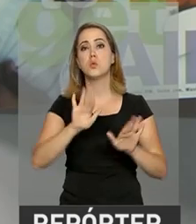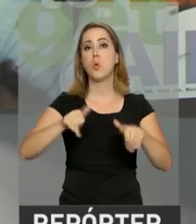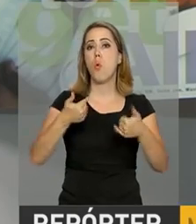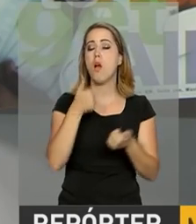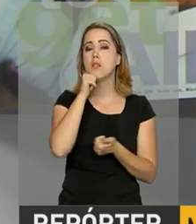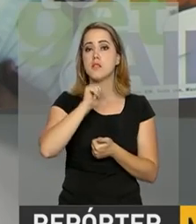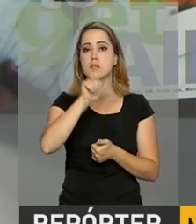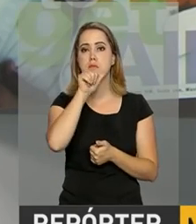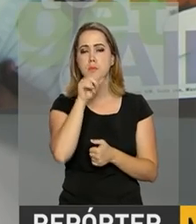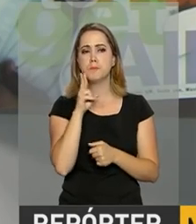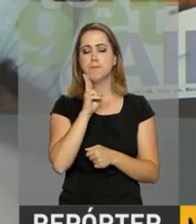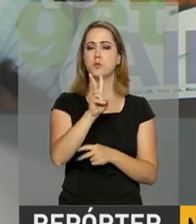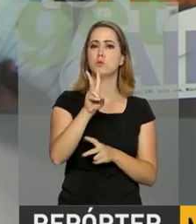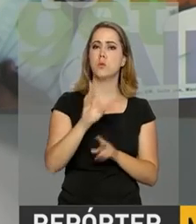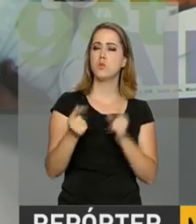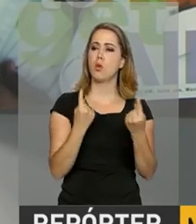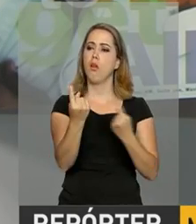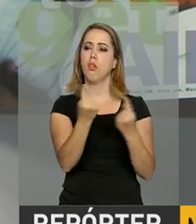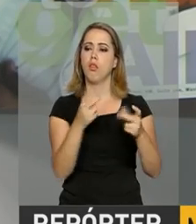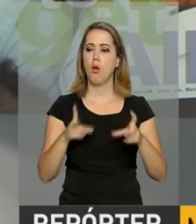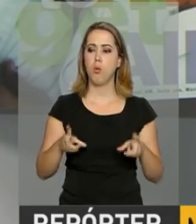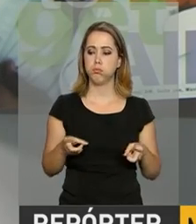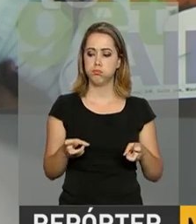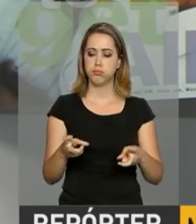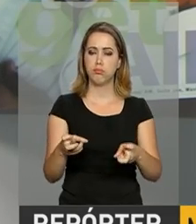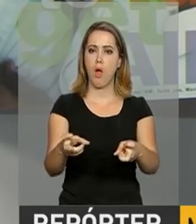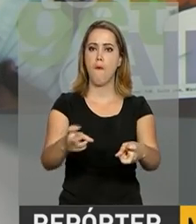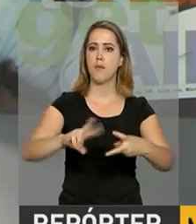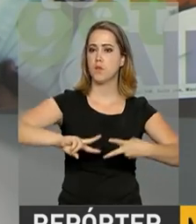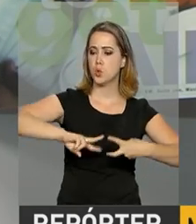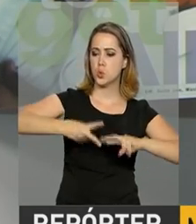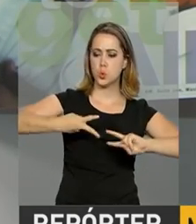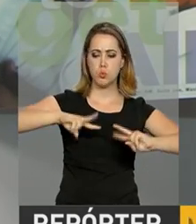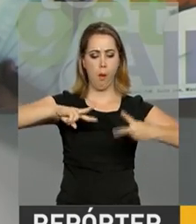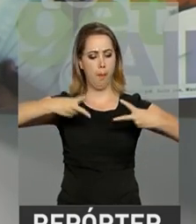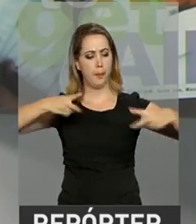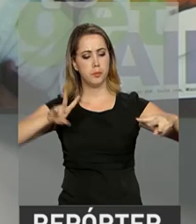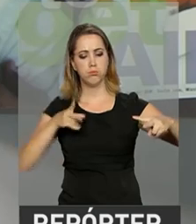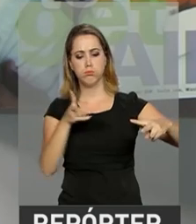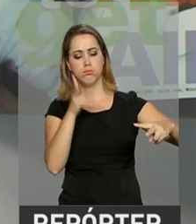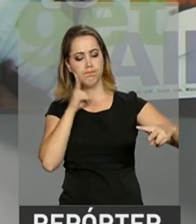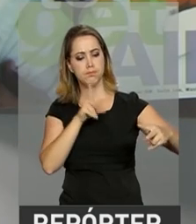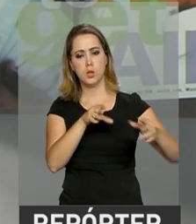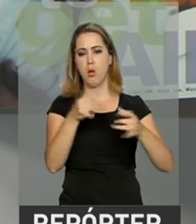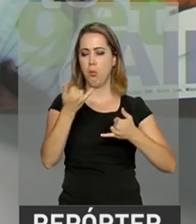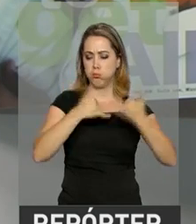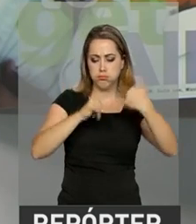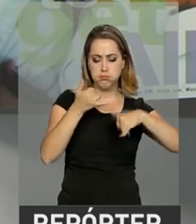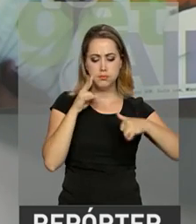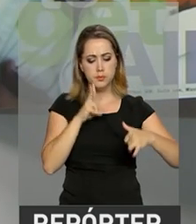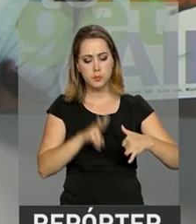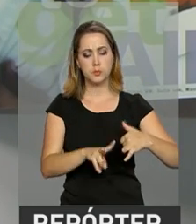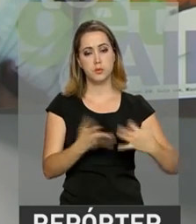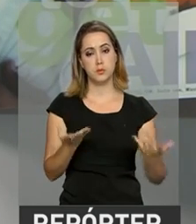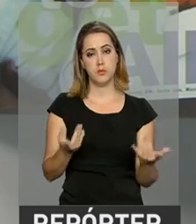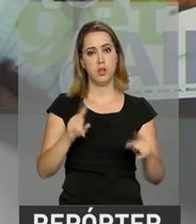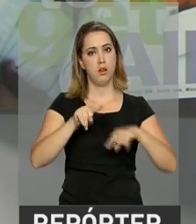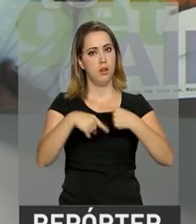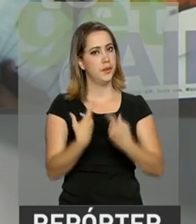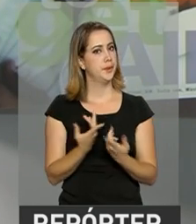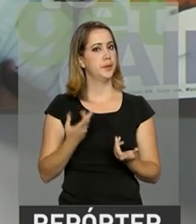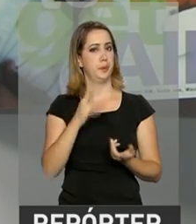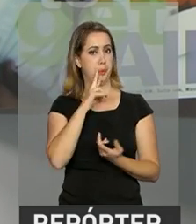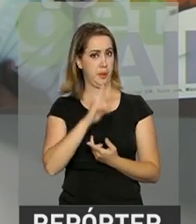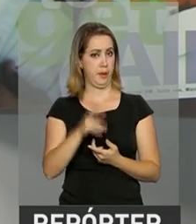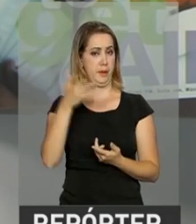análise dos vírus de cada uma delas que é a genotipagem e definimos a partir desse resultado da